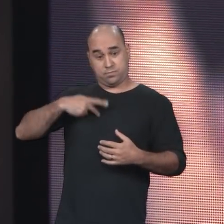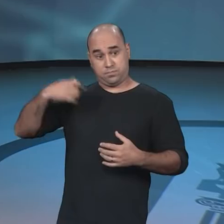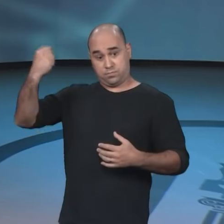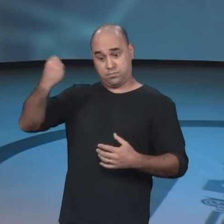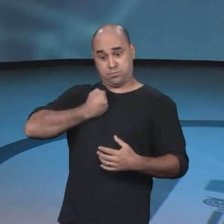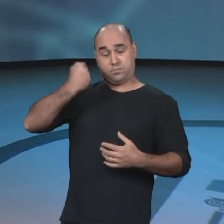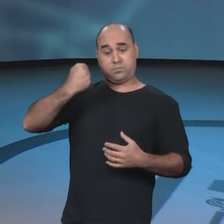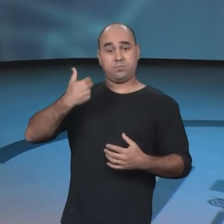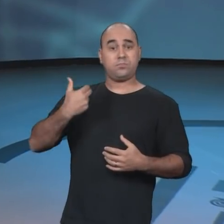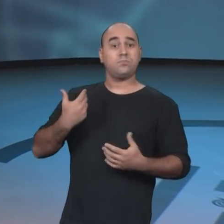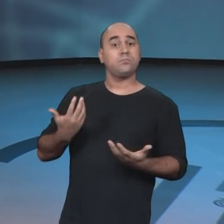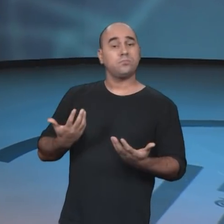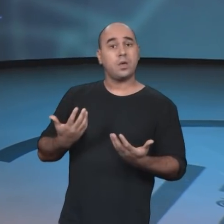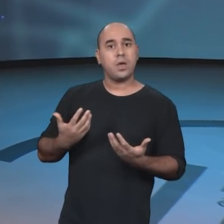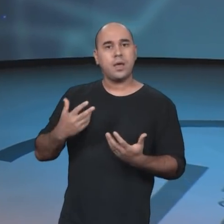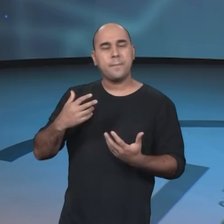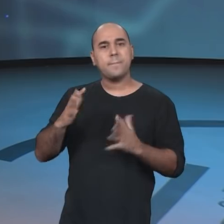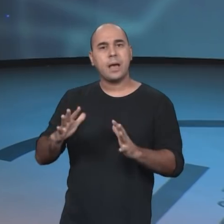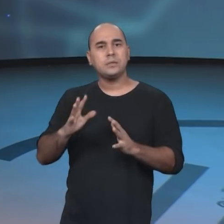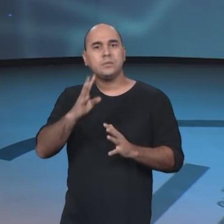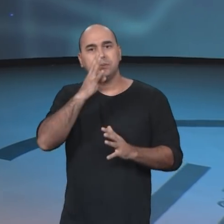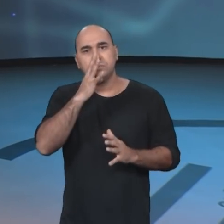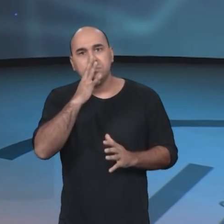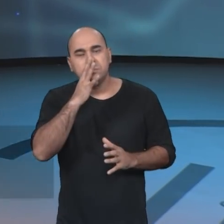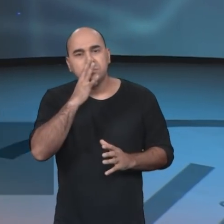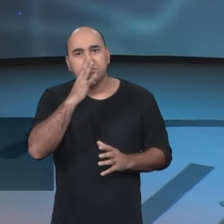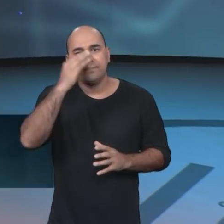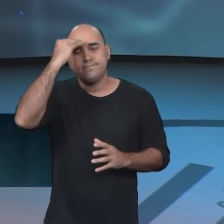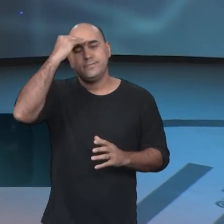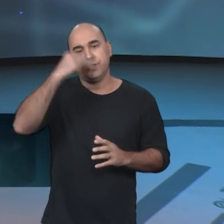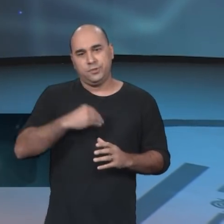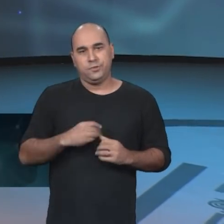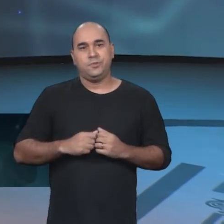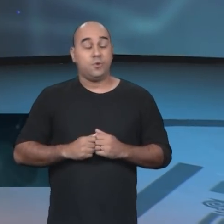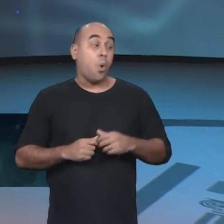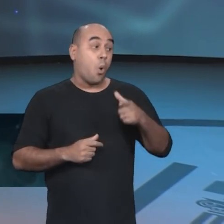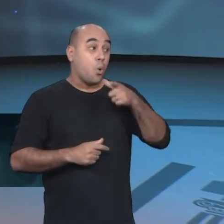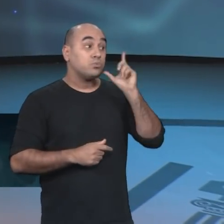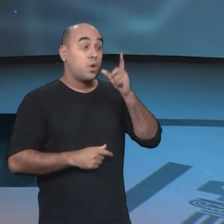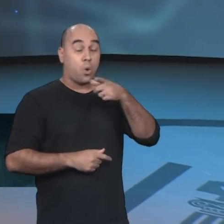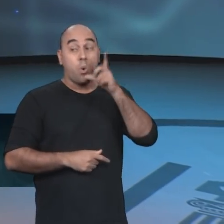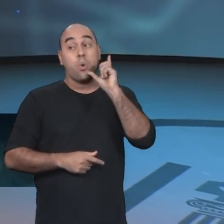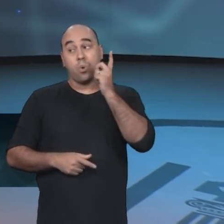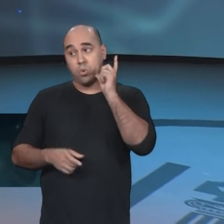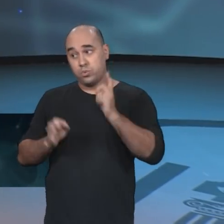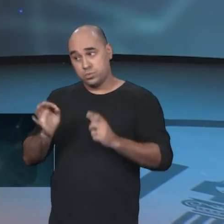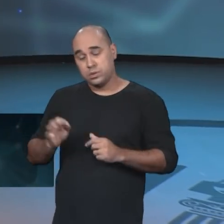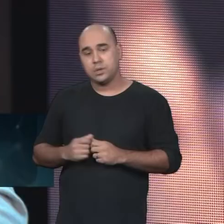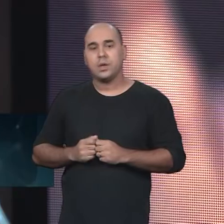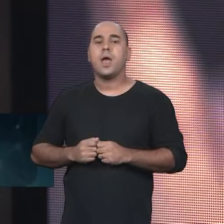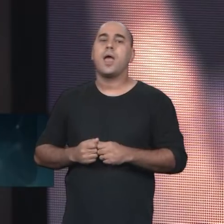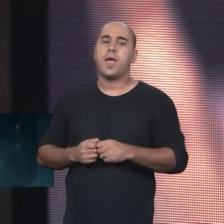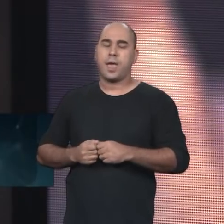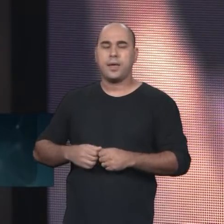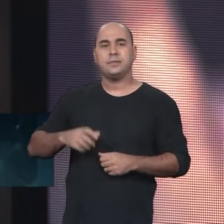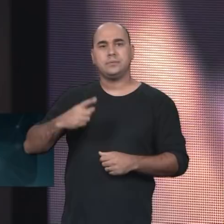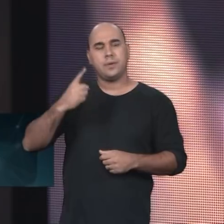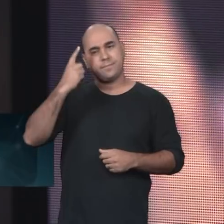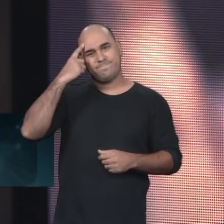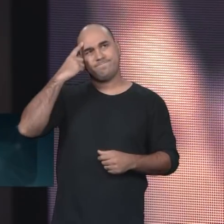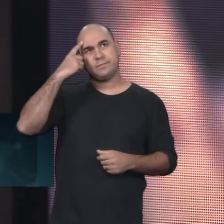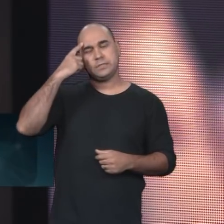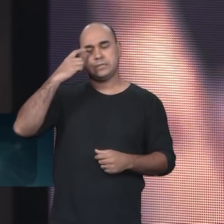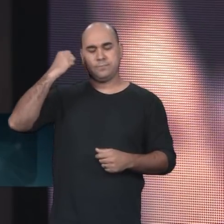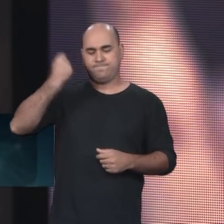assistindo o nosso programa, para honra e glória de Deus. De ontem. A pessoa decidiu reconectar-se com a vida.